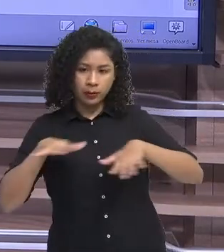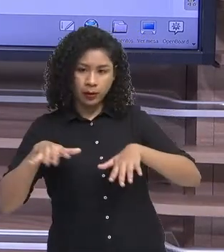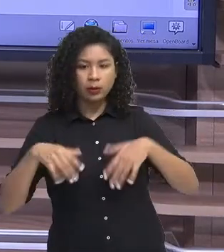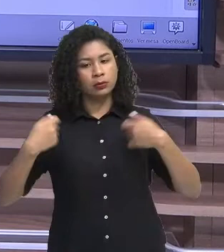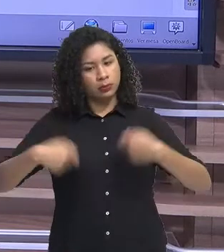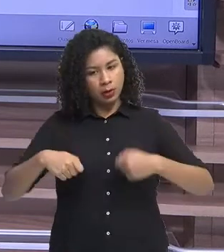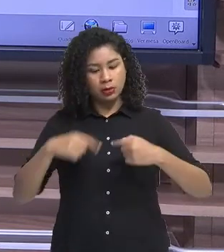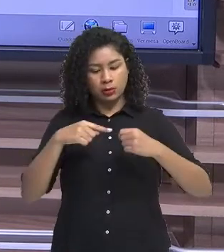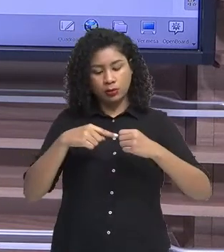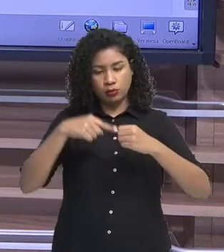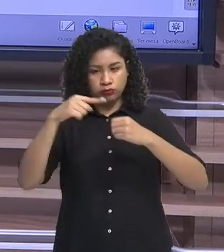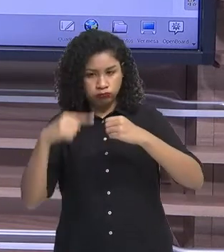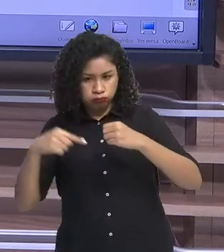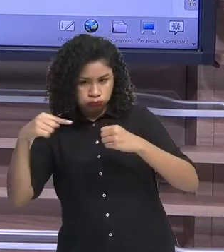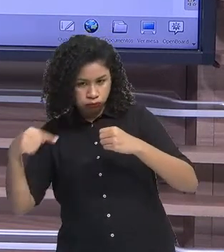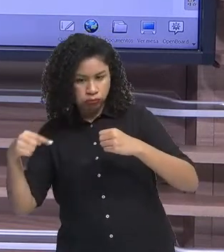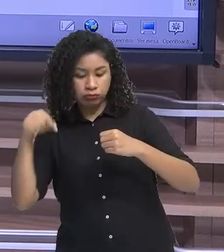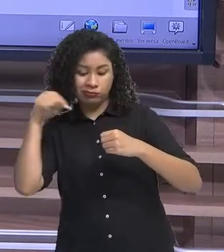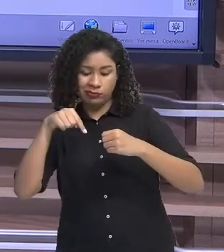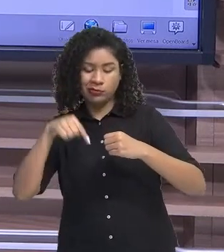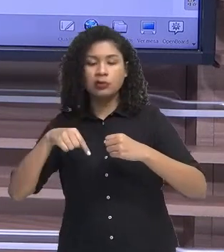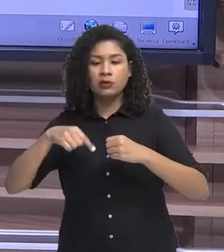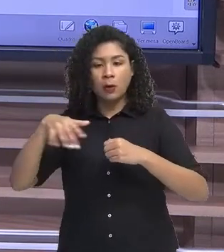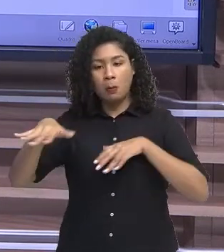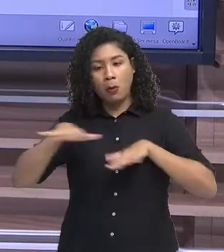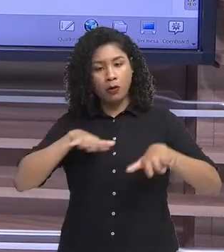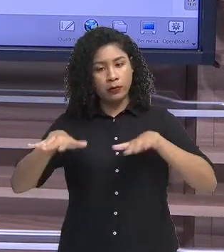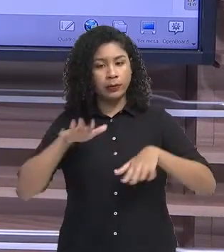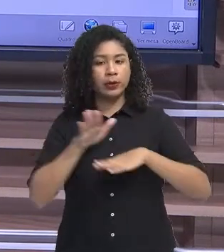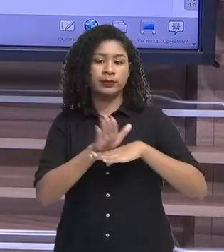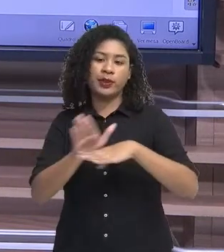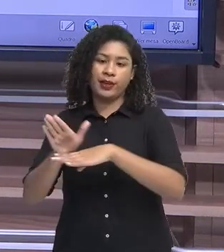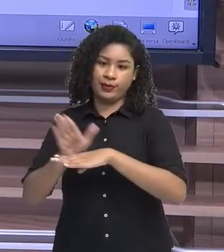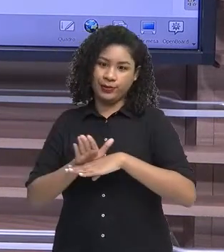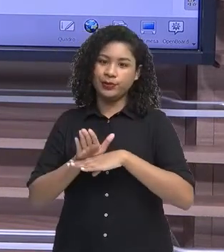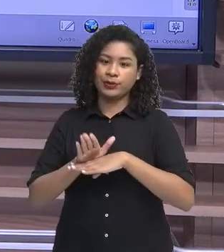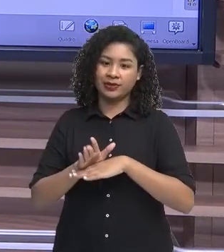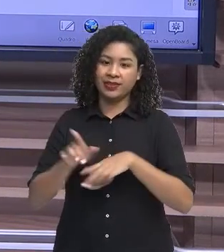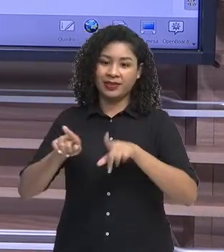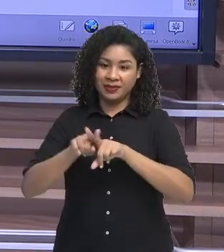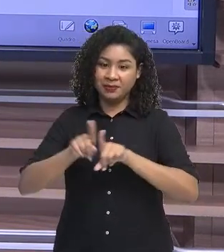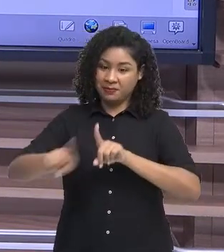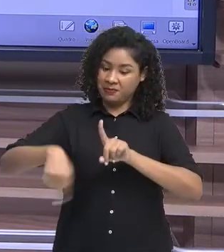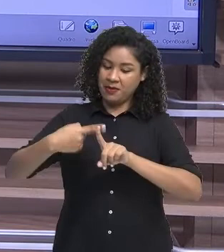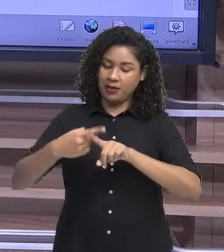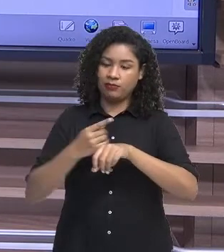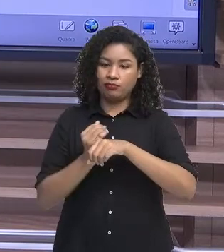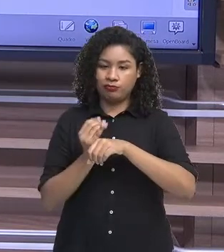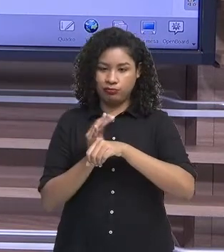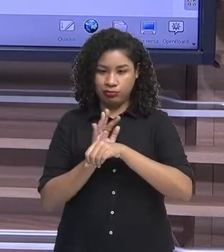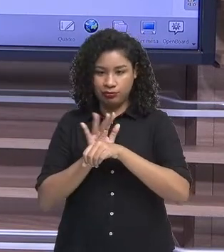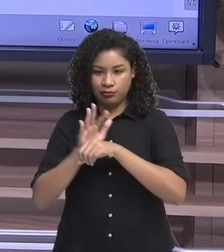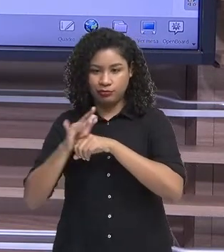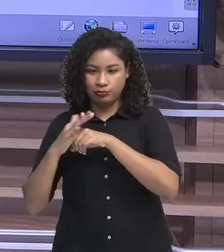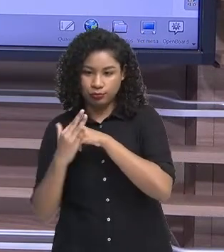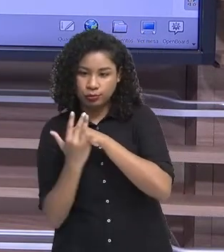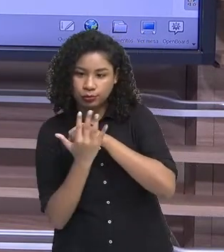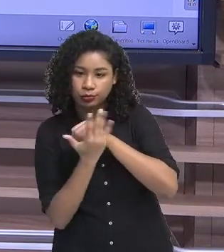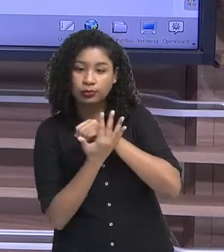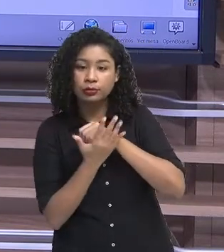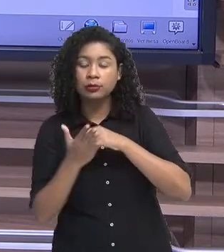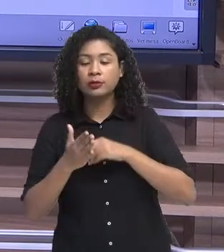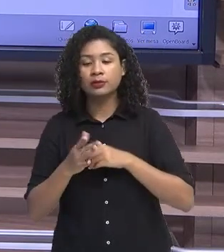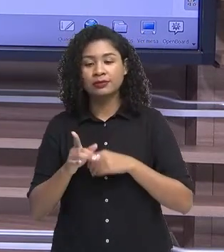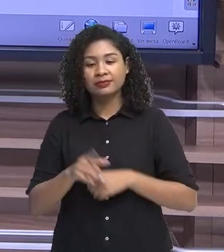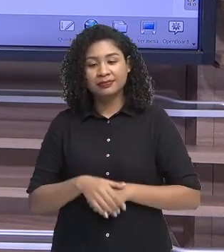aí, esse flagelo, a estrutura dele vem ali também desses centríolos, tá? Então, a gente observa ali cílios e flagelos que